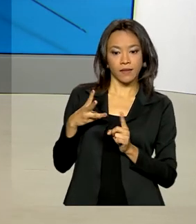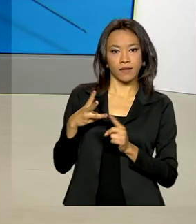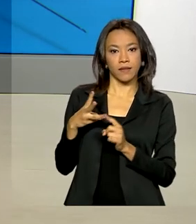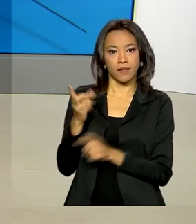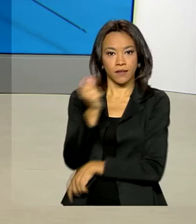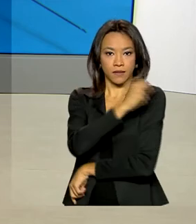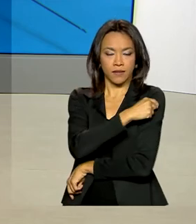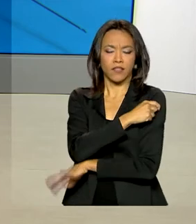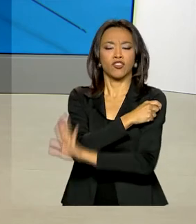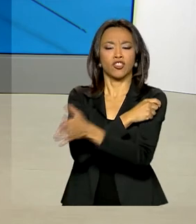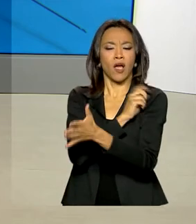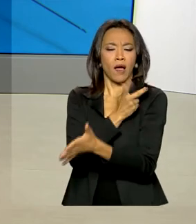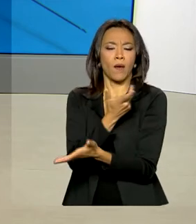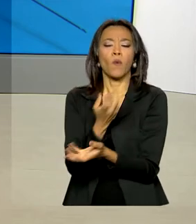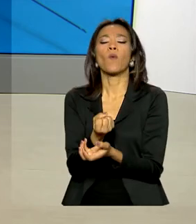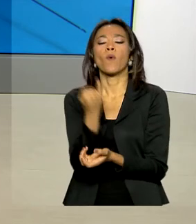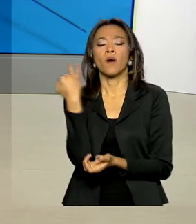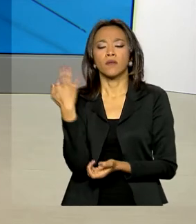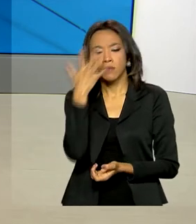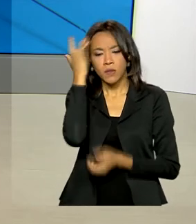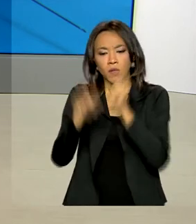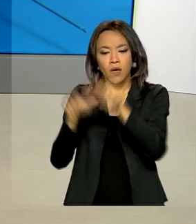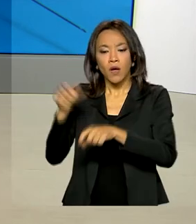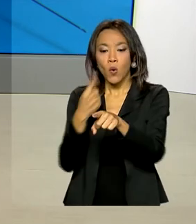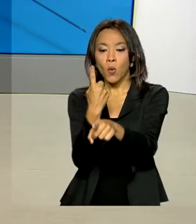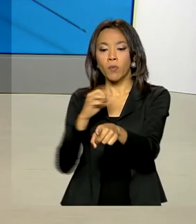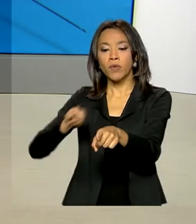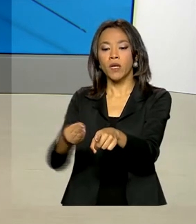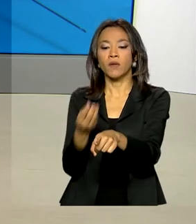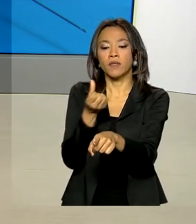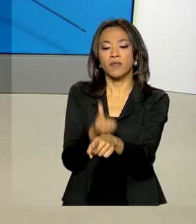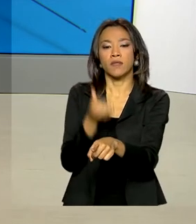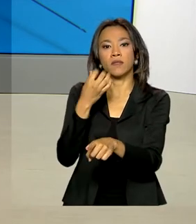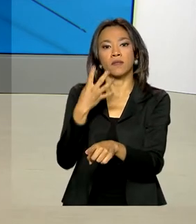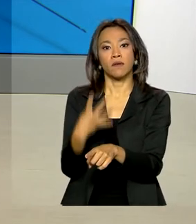foi aplicada em mais de 1 milhão 643 mil pessoas.